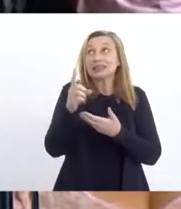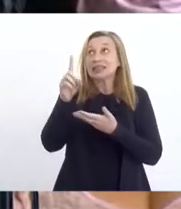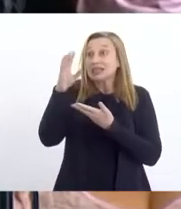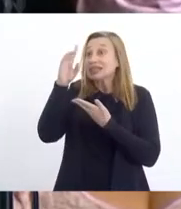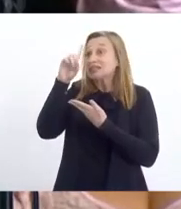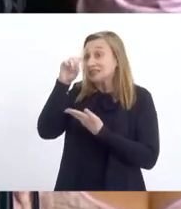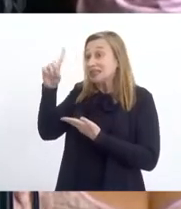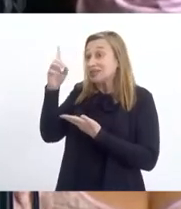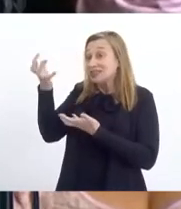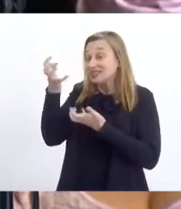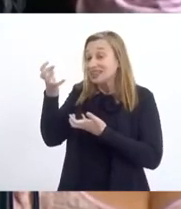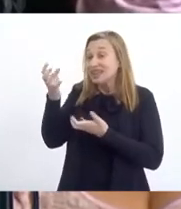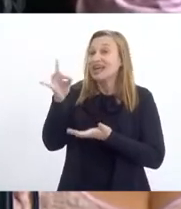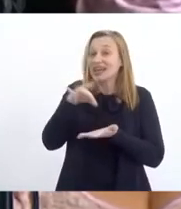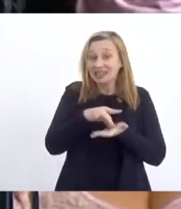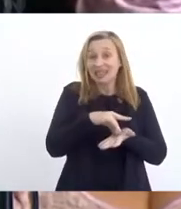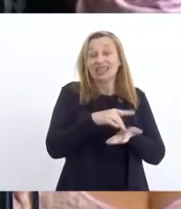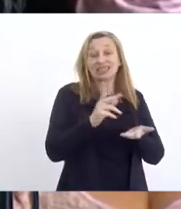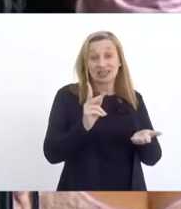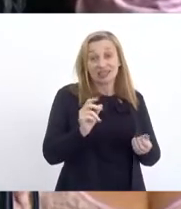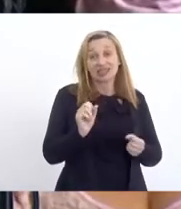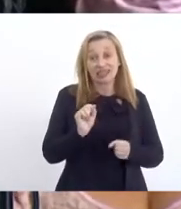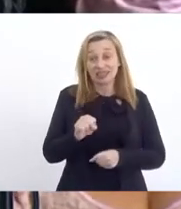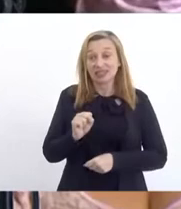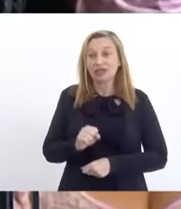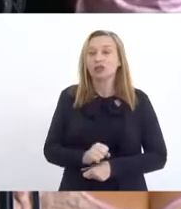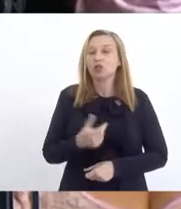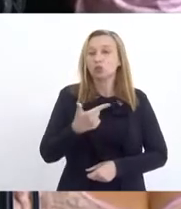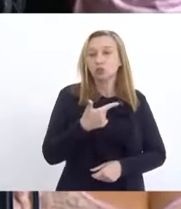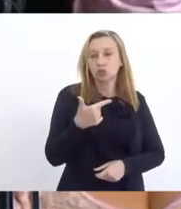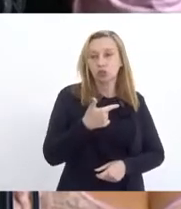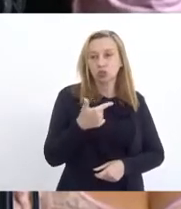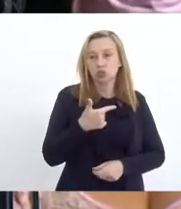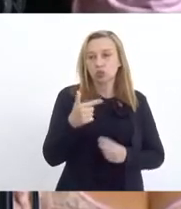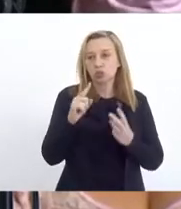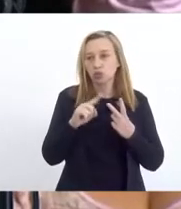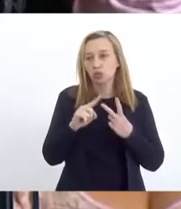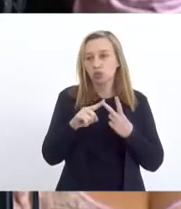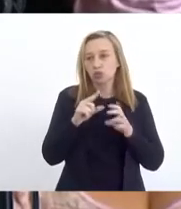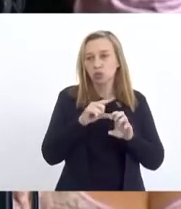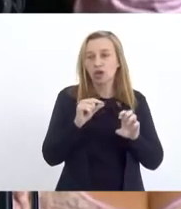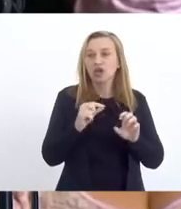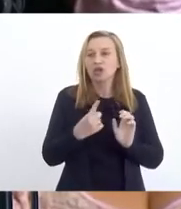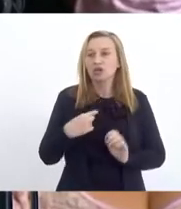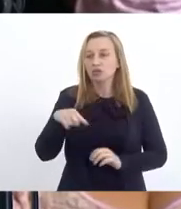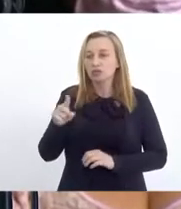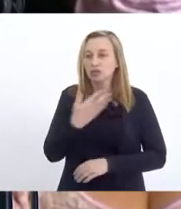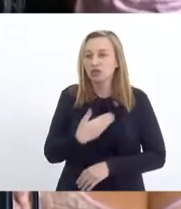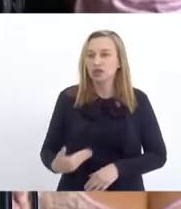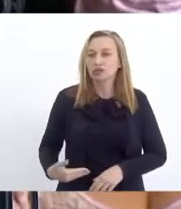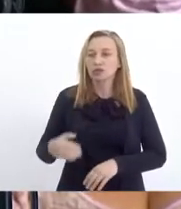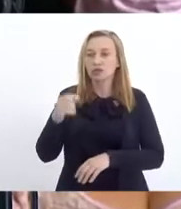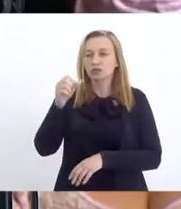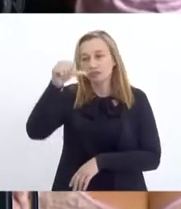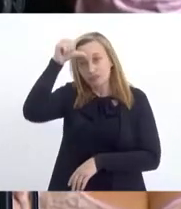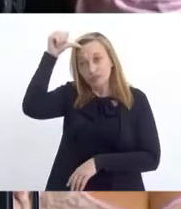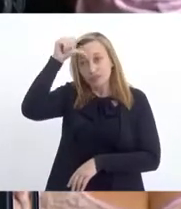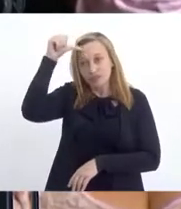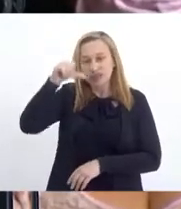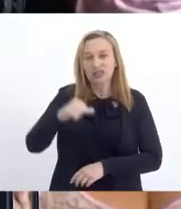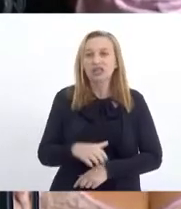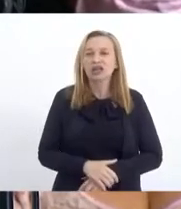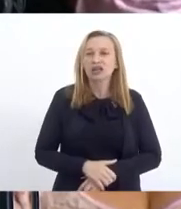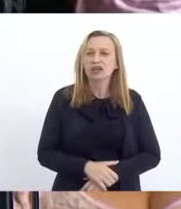muito em breve, isso vai se tornar realidade. O segundo empreendimento que eu levei ao governador Cláudio Castro diz